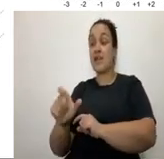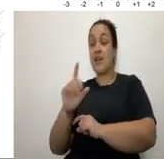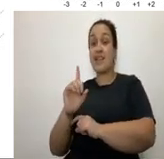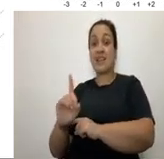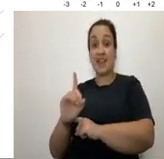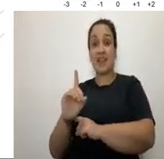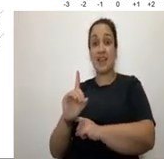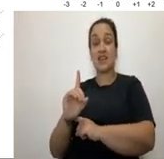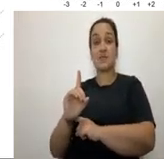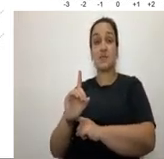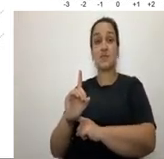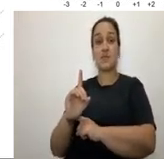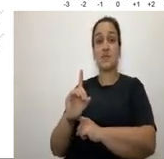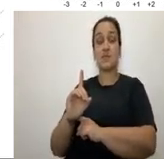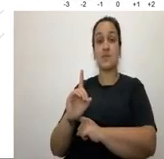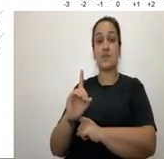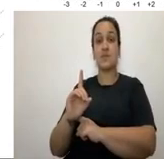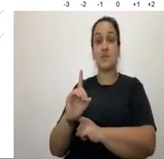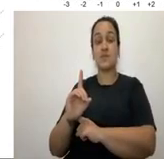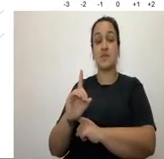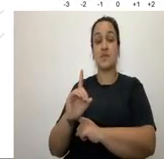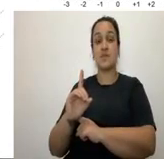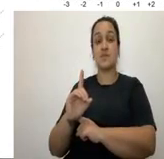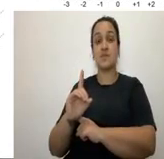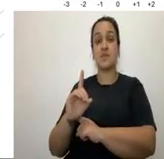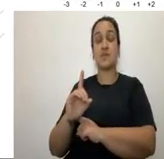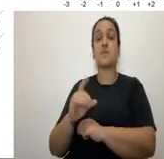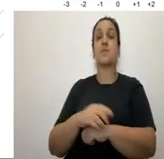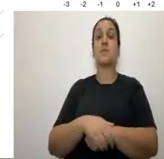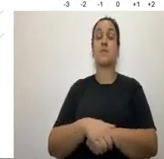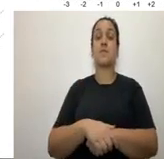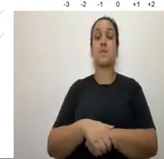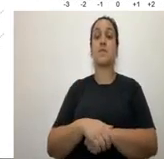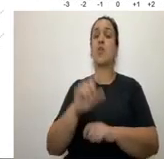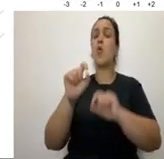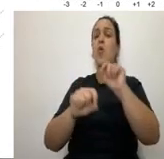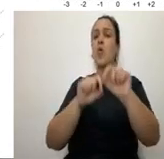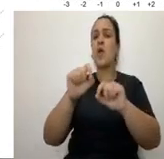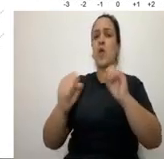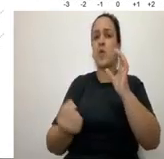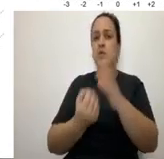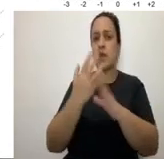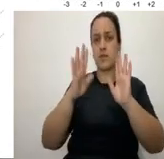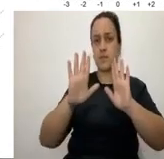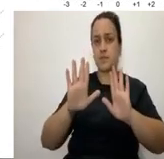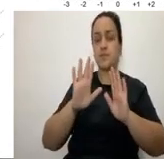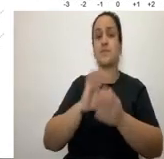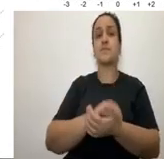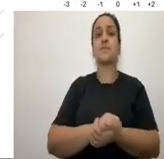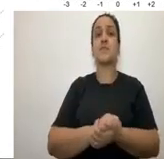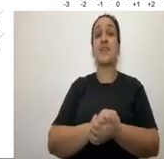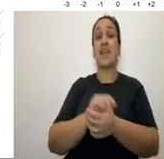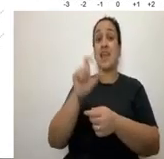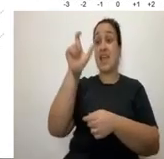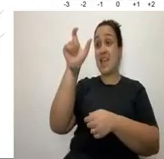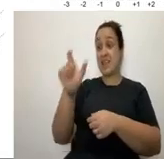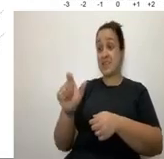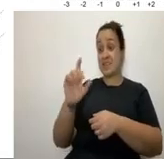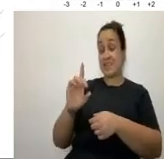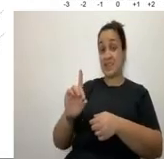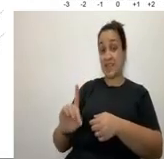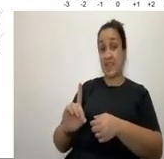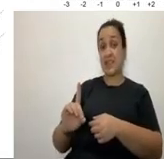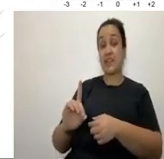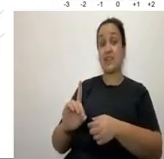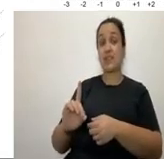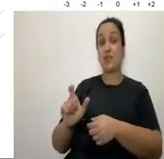elétrons nesses 5 orbitais do nível 3d. O que acontece?